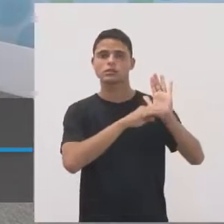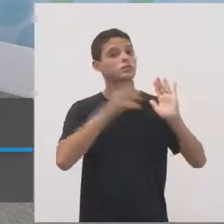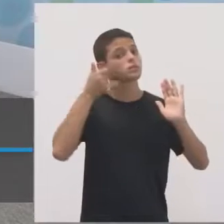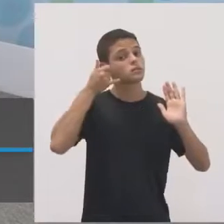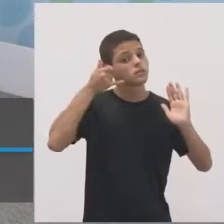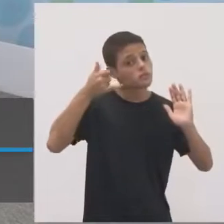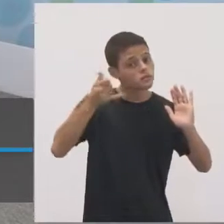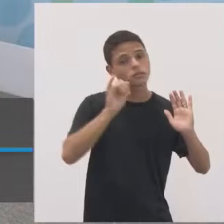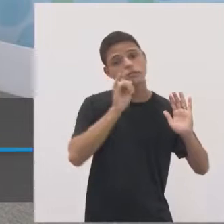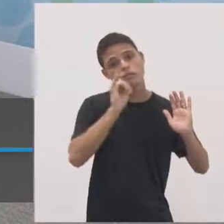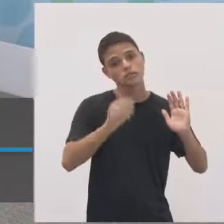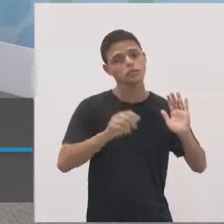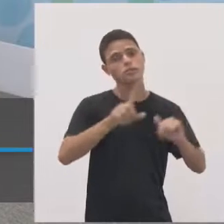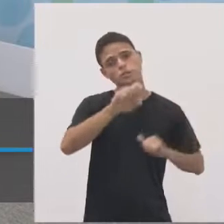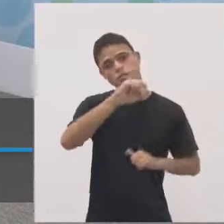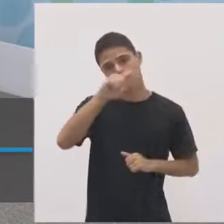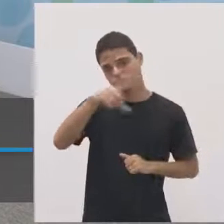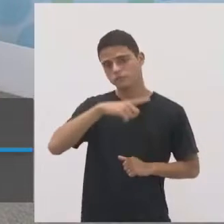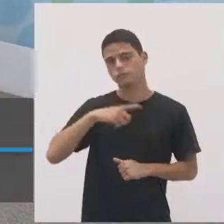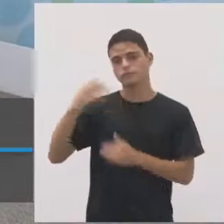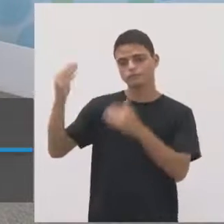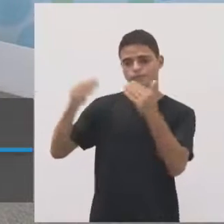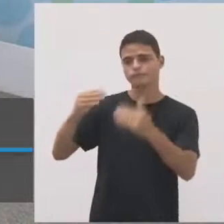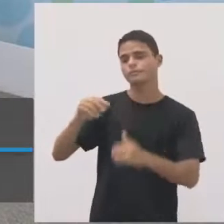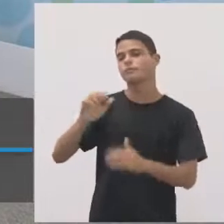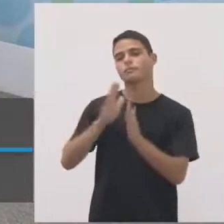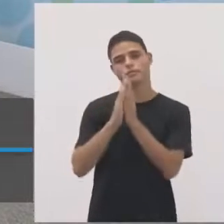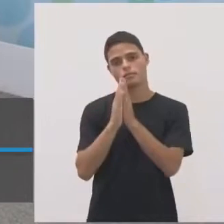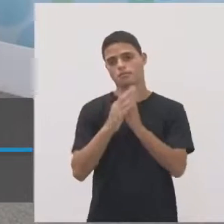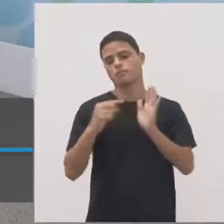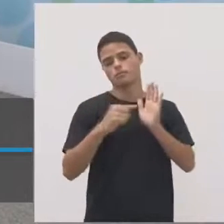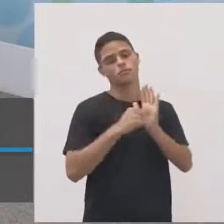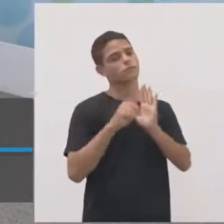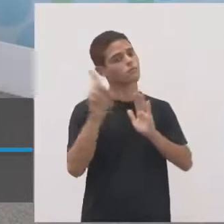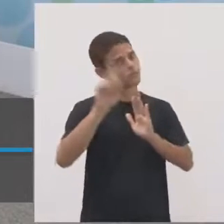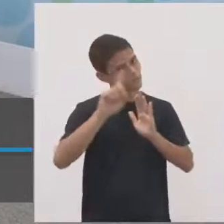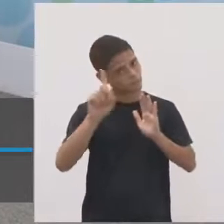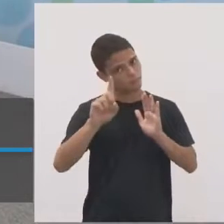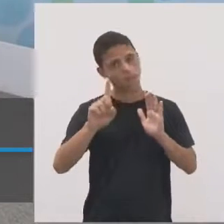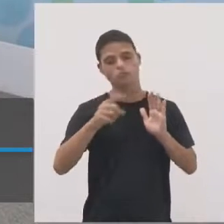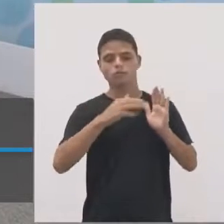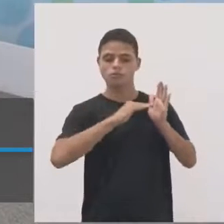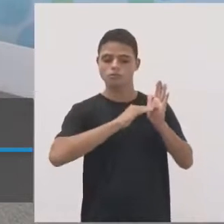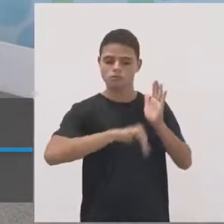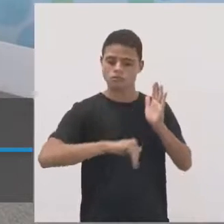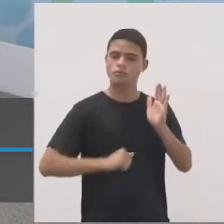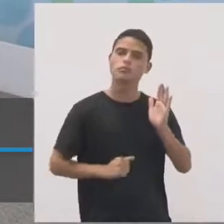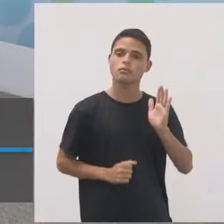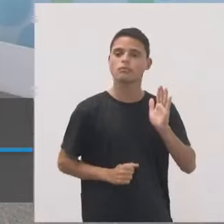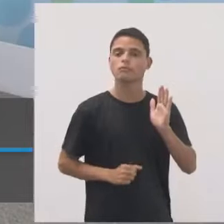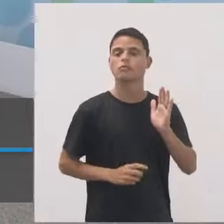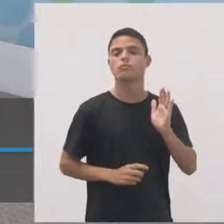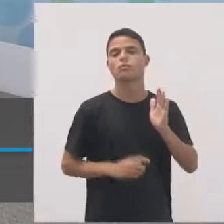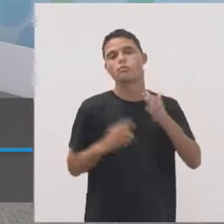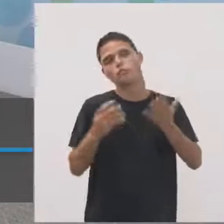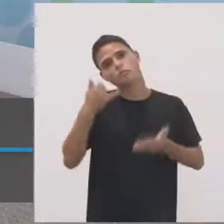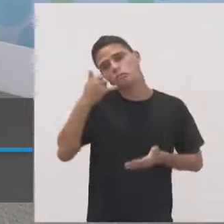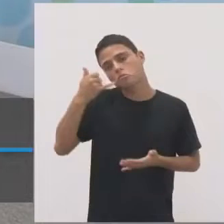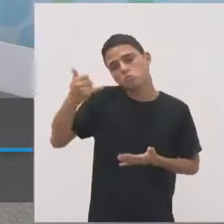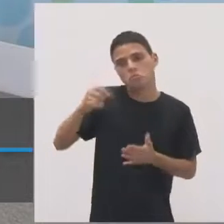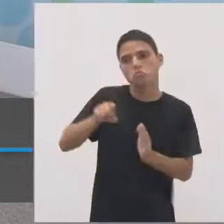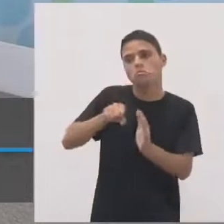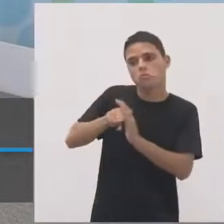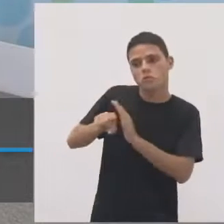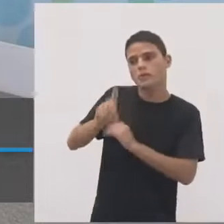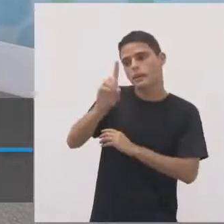para você e falar, então na dúvida, não clique, não acesse, ou se não, liga para o NIT, ou pergunta para o Proatec,